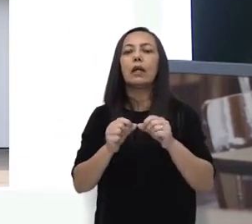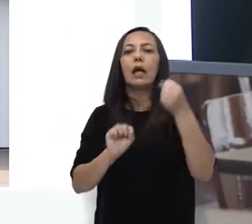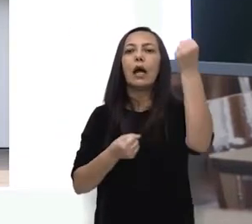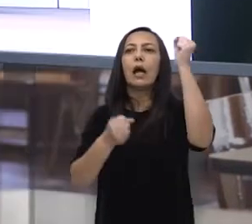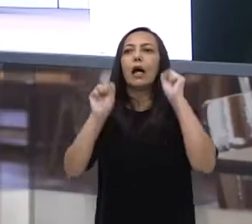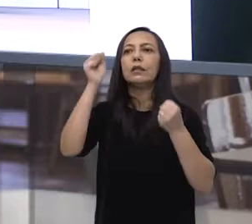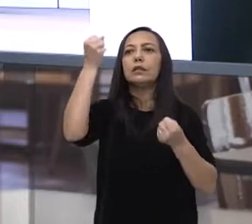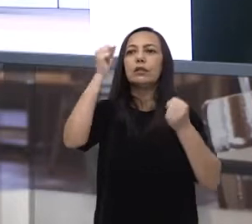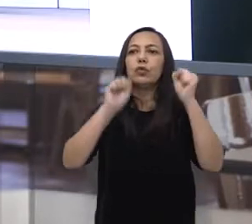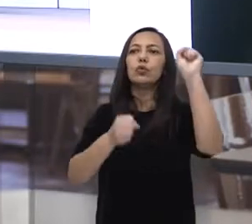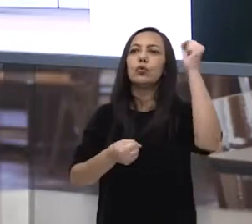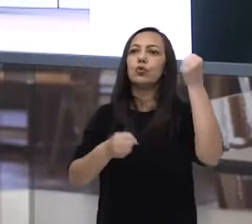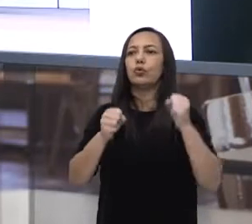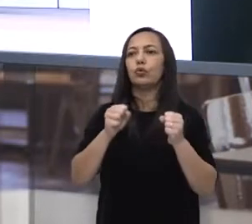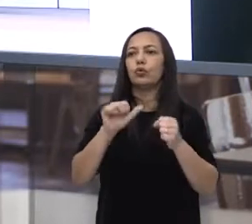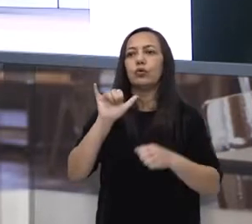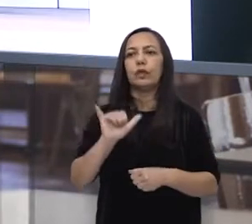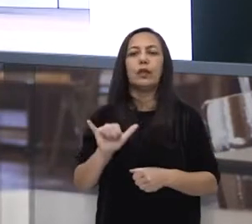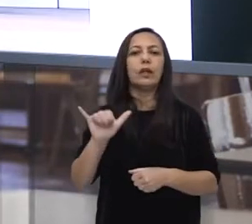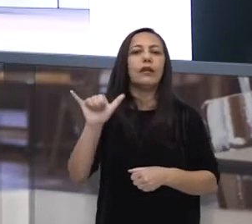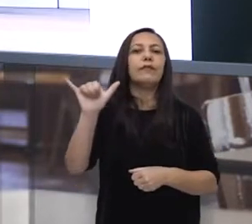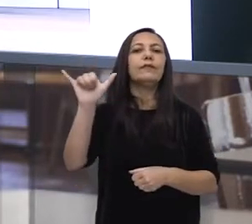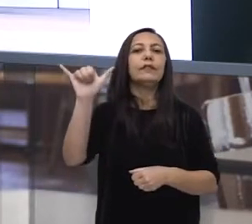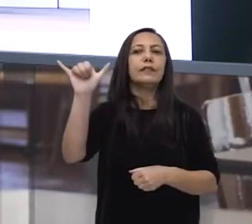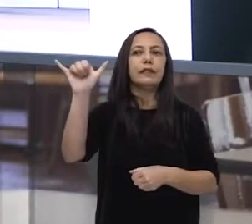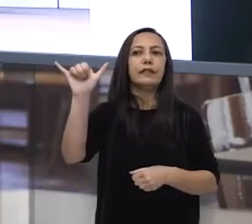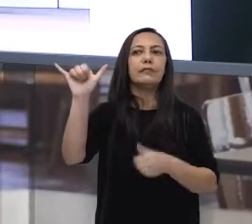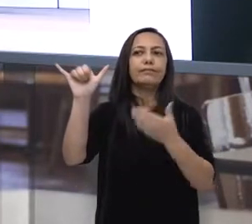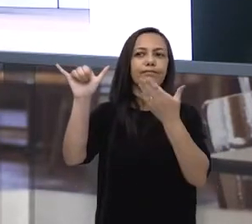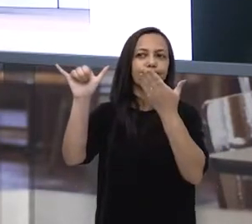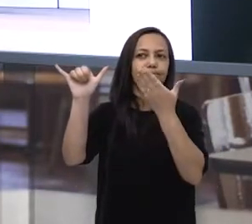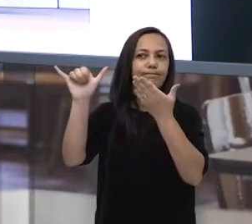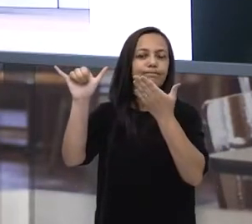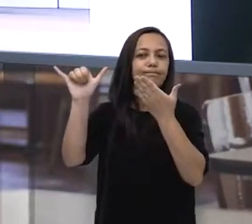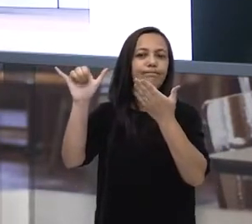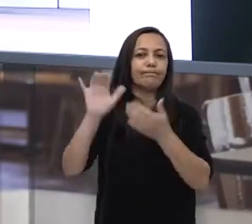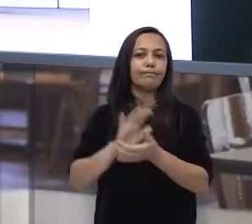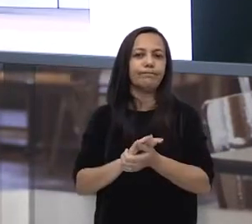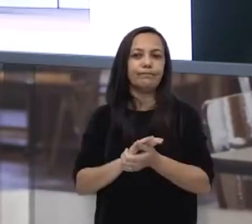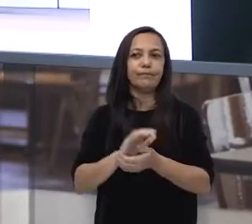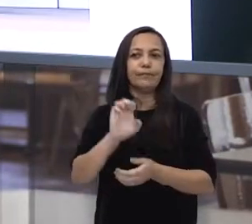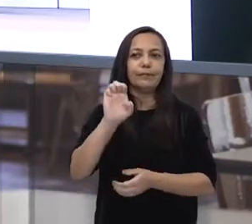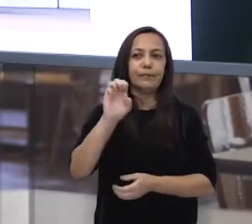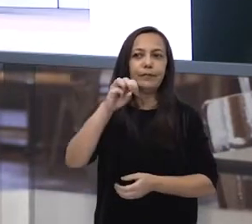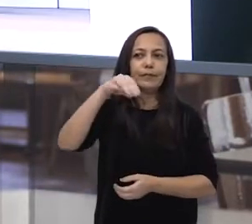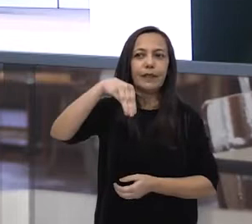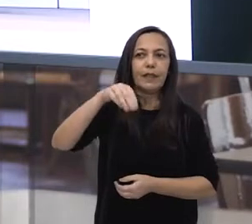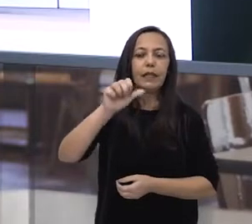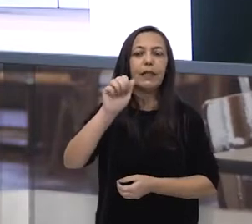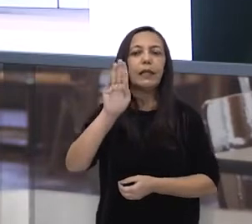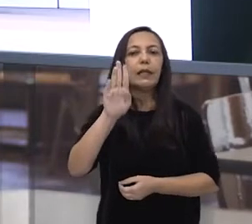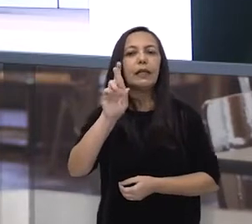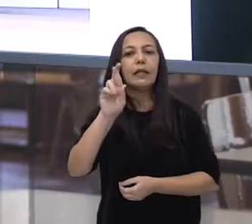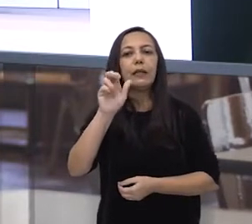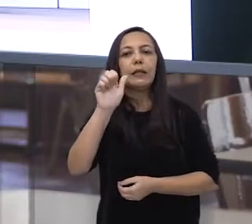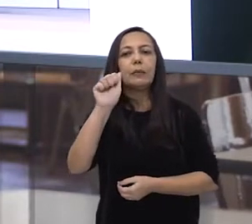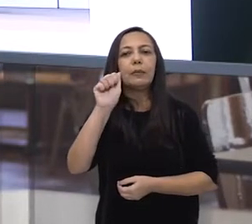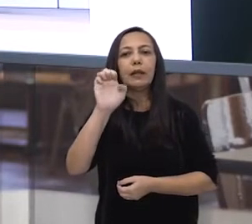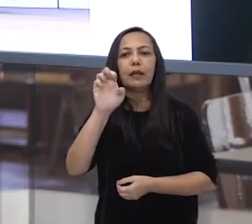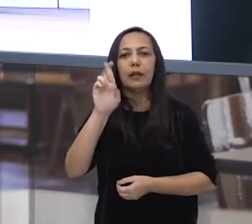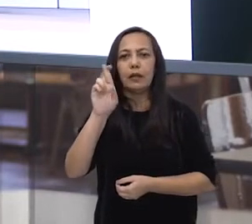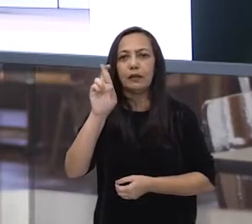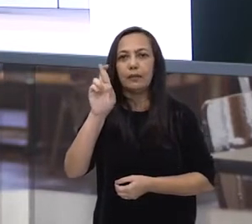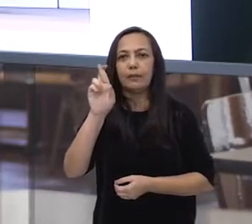de ponta e alta tecnologia, que aqui no Brasil é uma estatal chamada de Embraer. Sabendo que o Brasil não